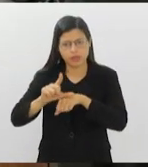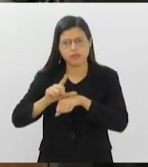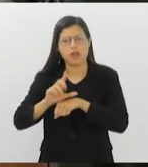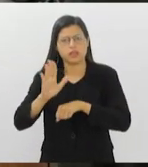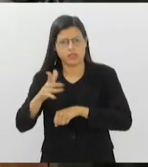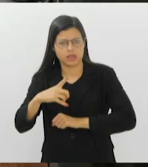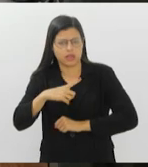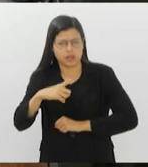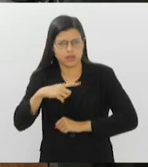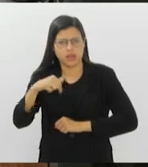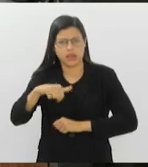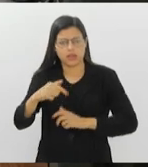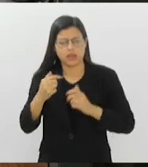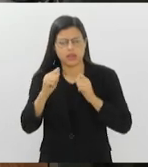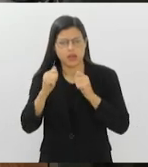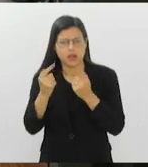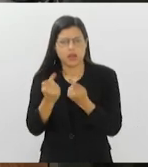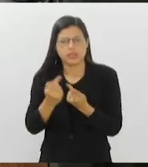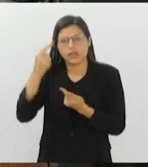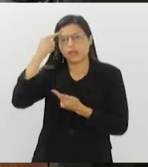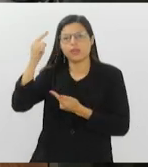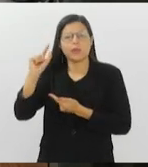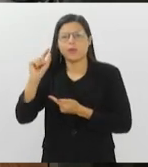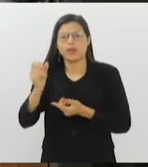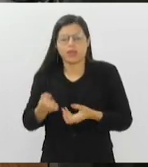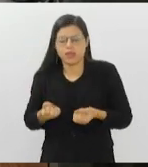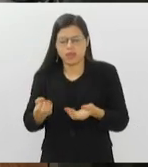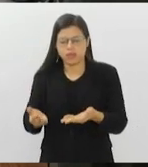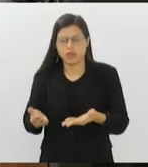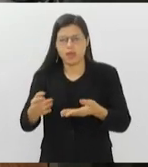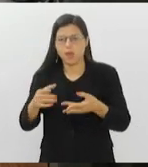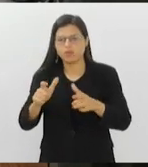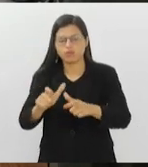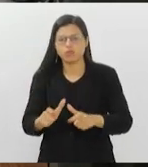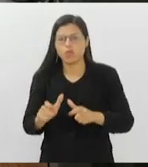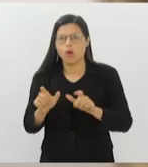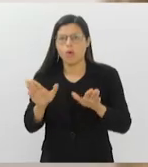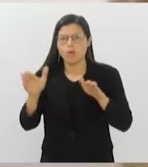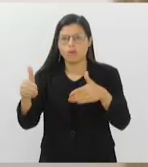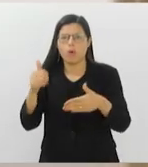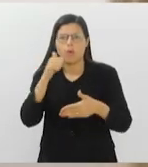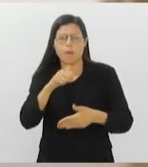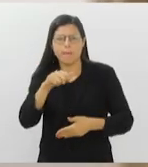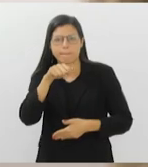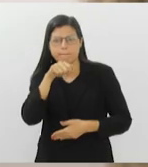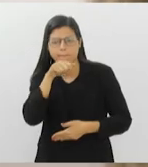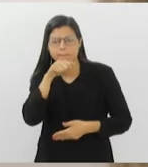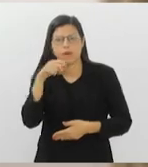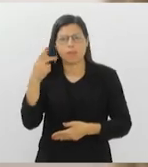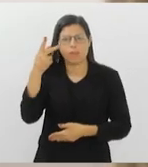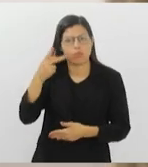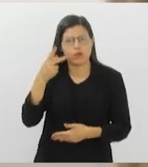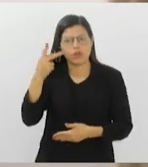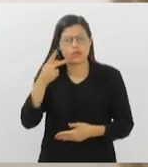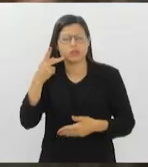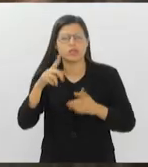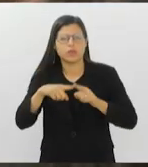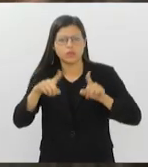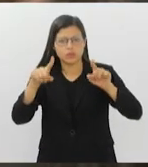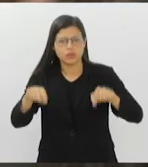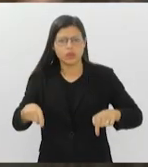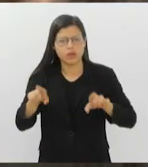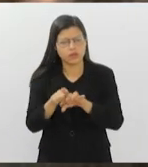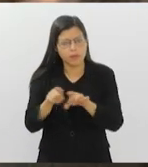é agora poder oferecer também um espaço voltado para as mães parlamentares, servidoras, funcionárias e visitantes